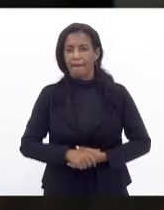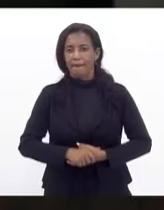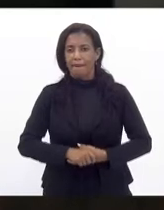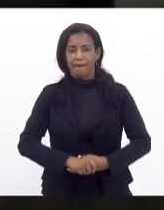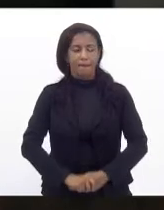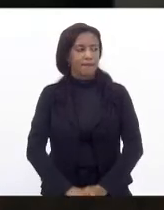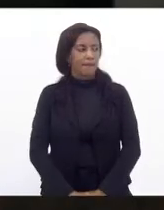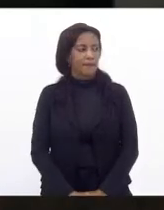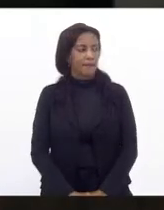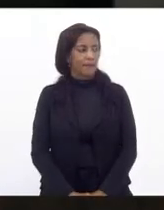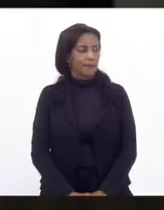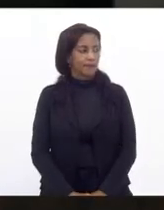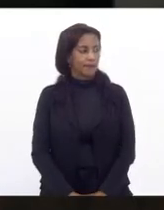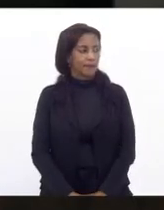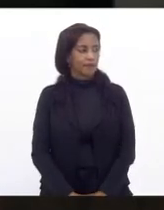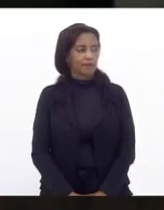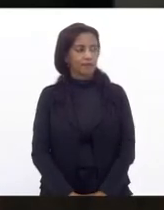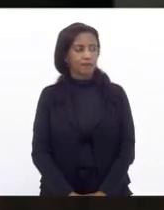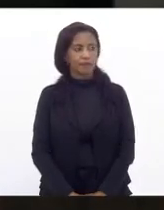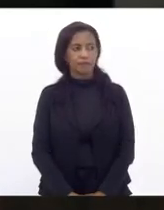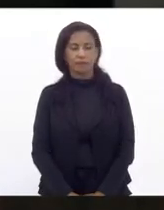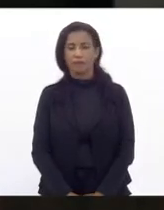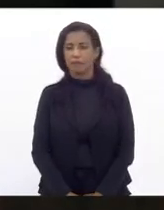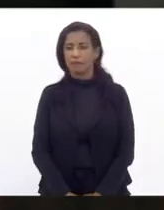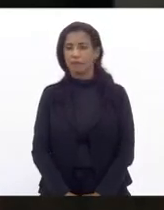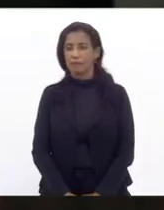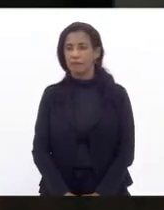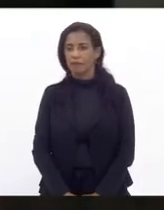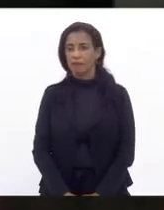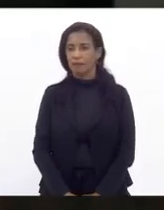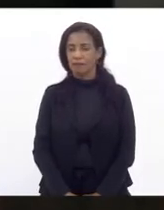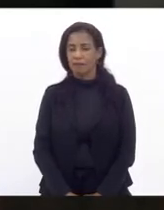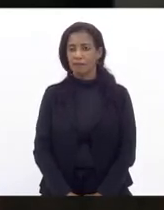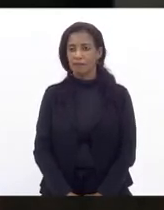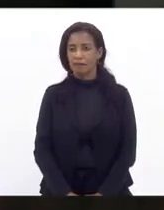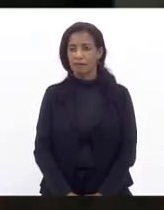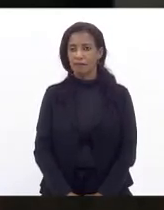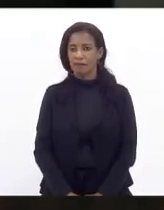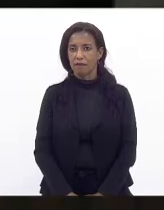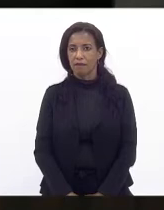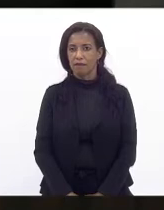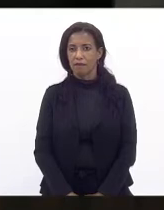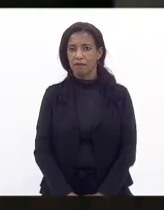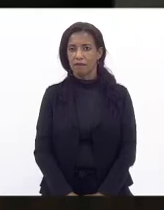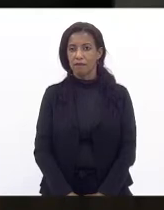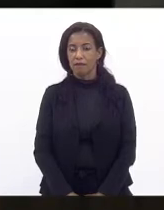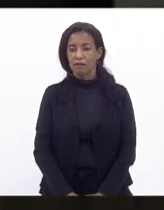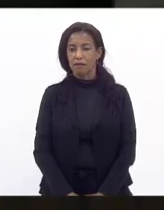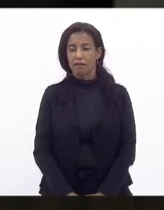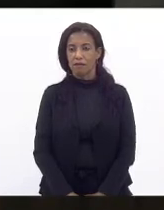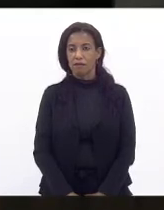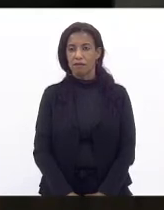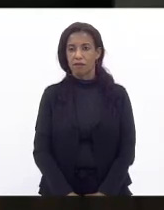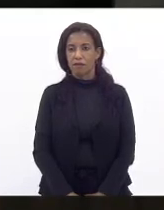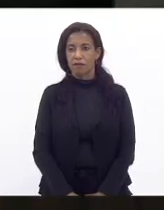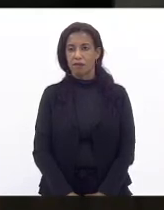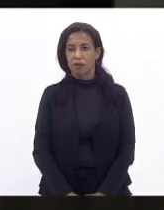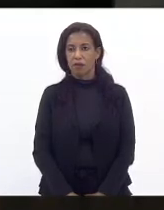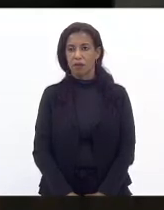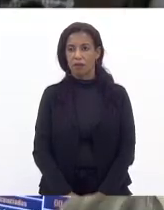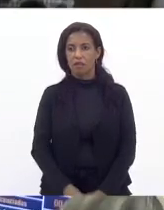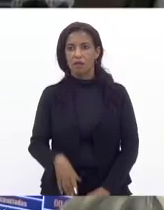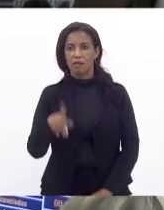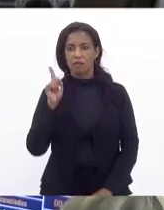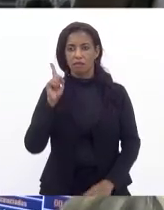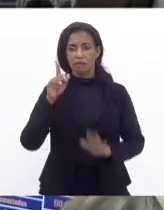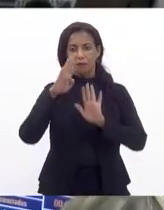Deputado Carlos Mink nos dois. E Carlos Mink nos dois. Eliomar. Eliomar nos dois. Pela ordem,